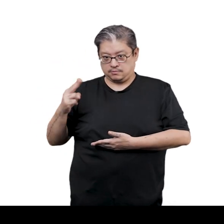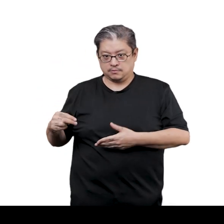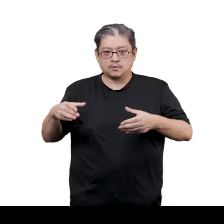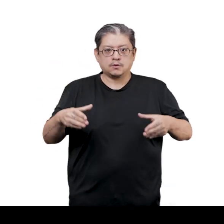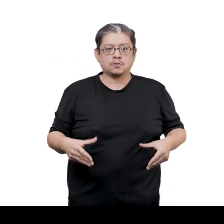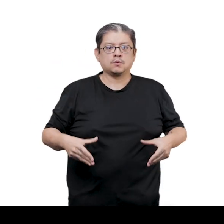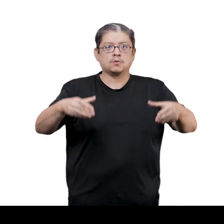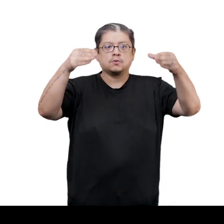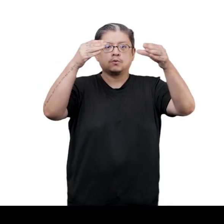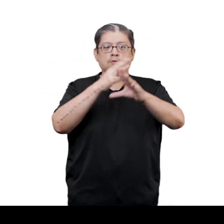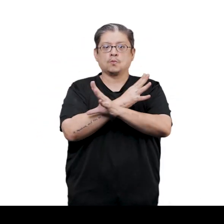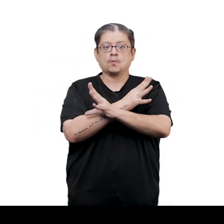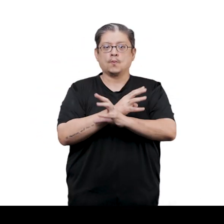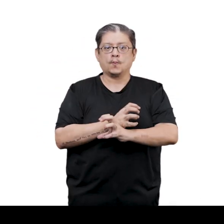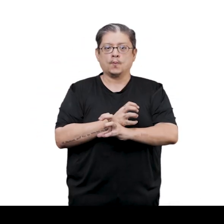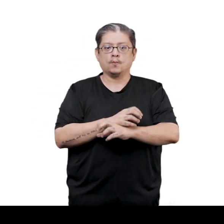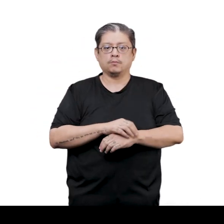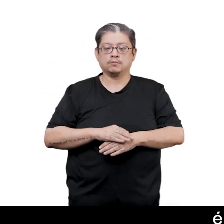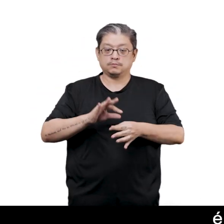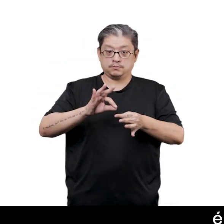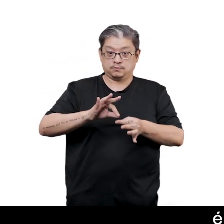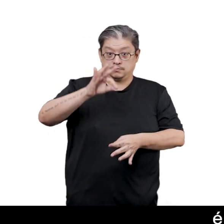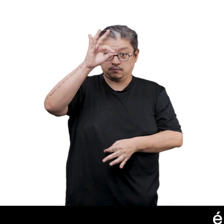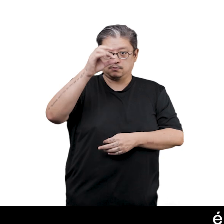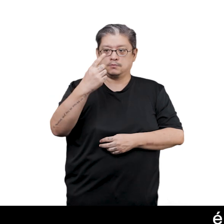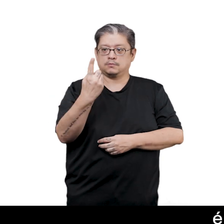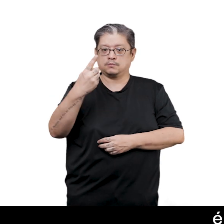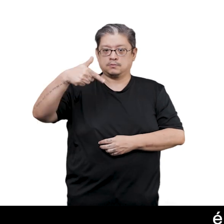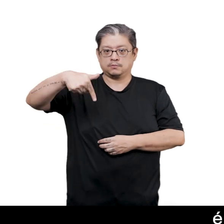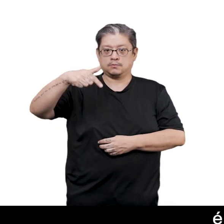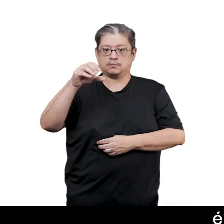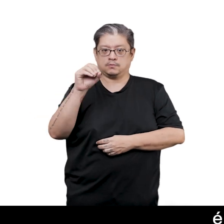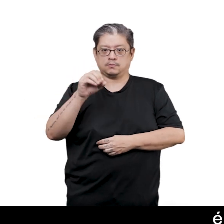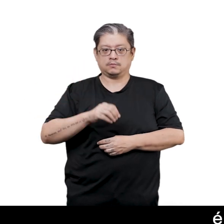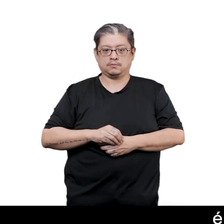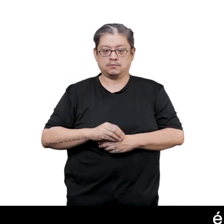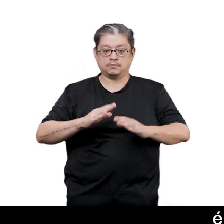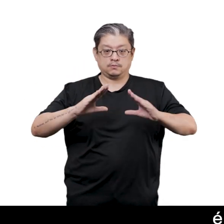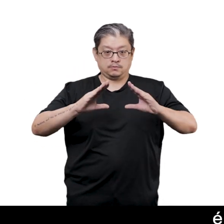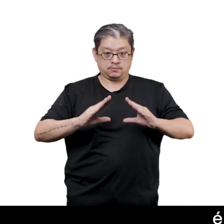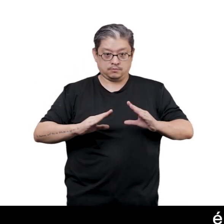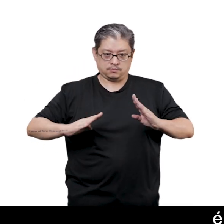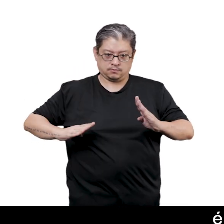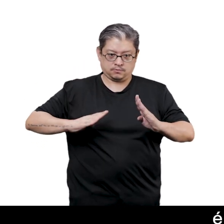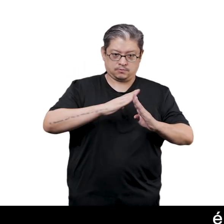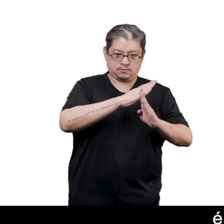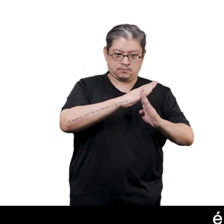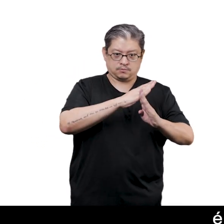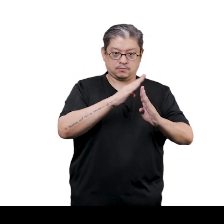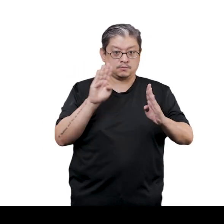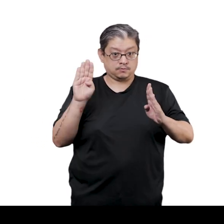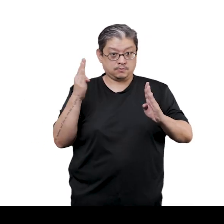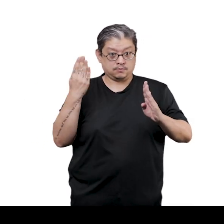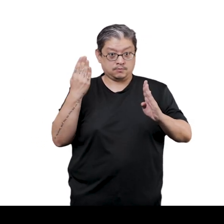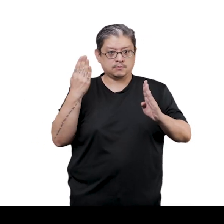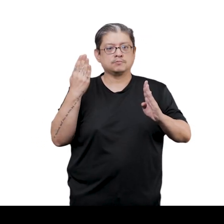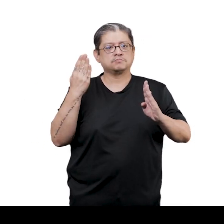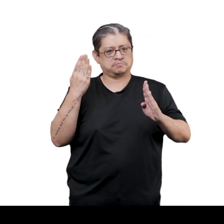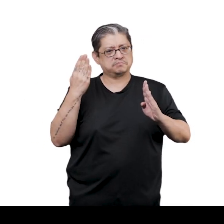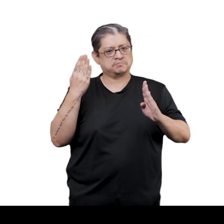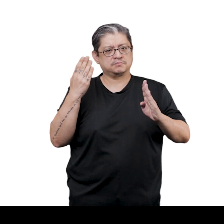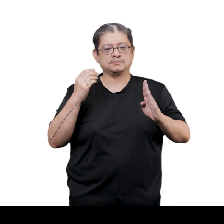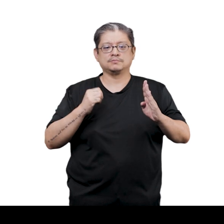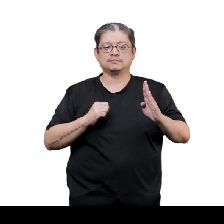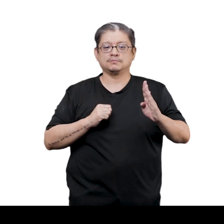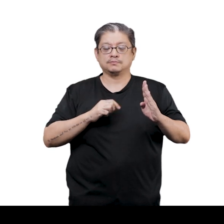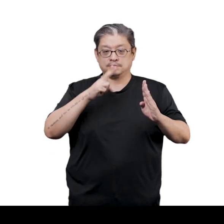de 170 centímetros de altura é cortada por cunhas de madeira que sustentam a escultura. A